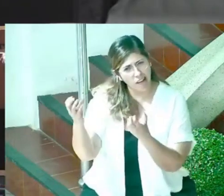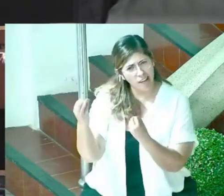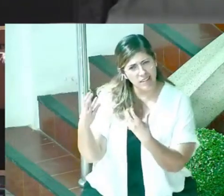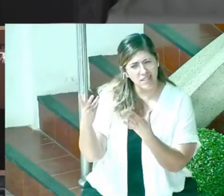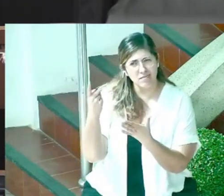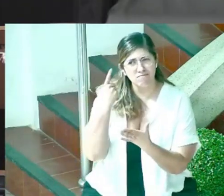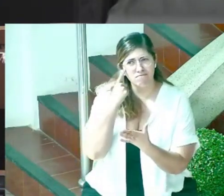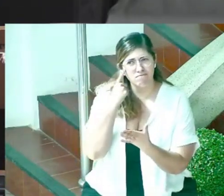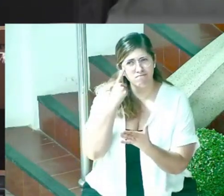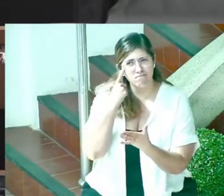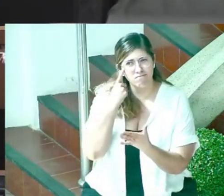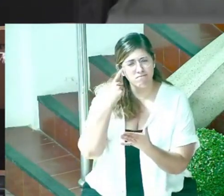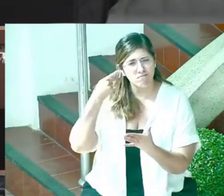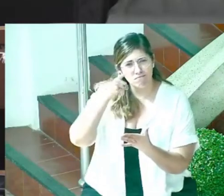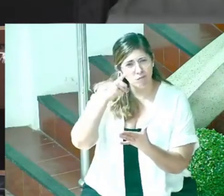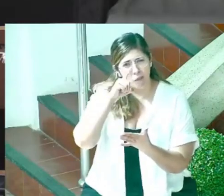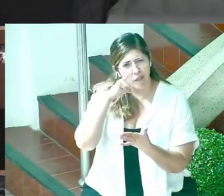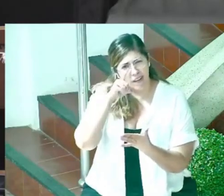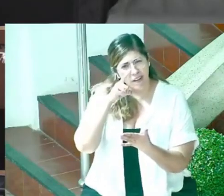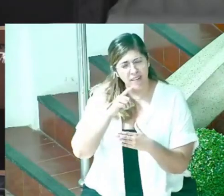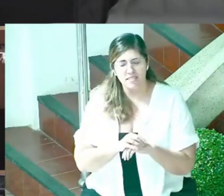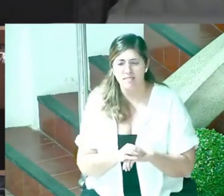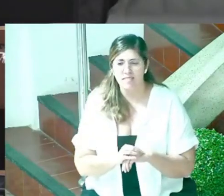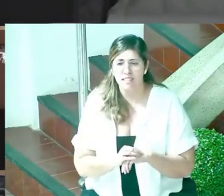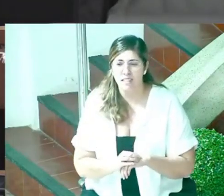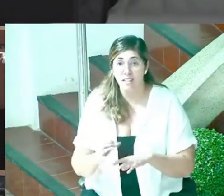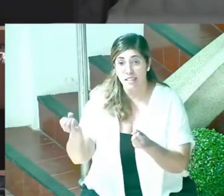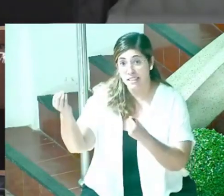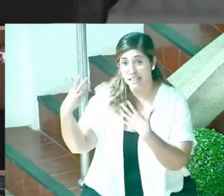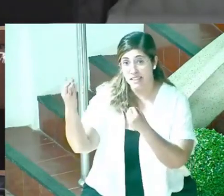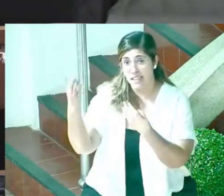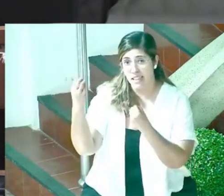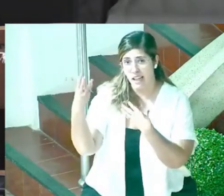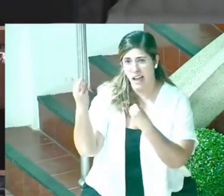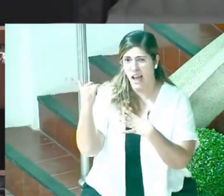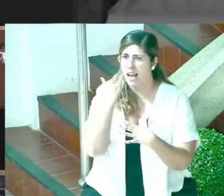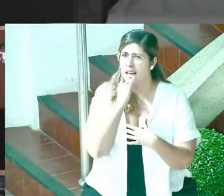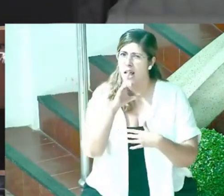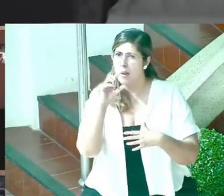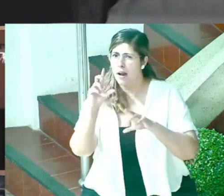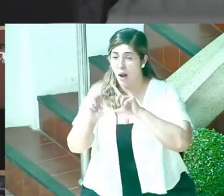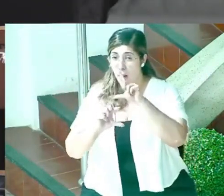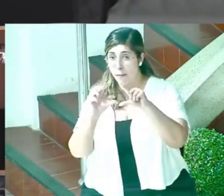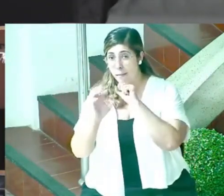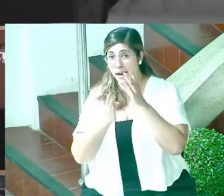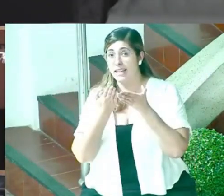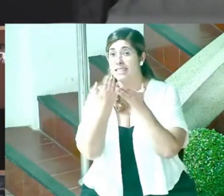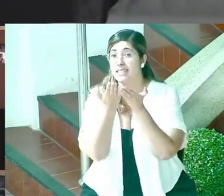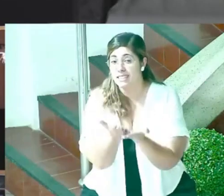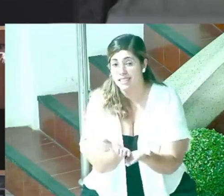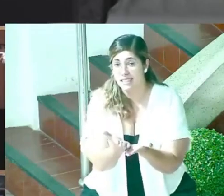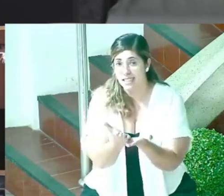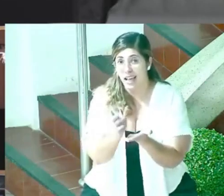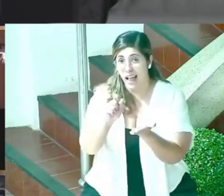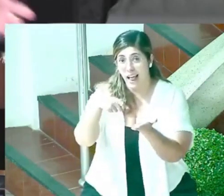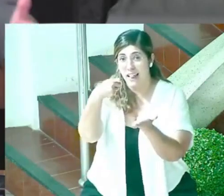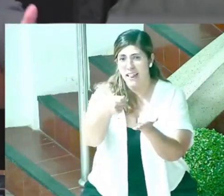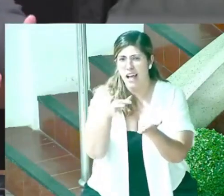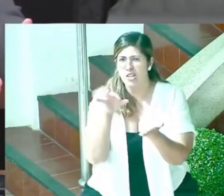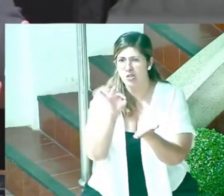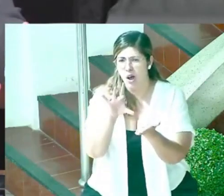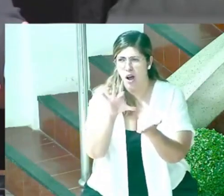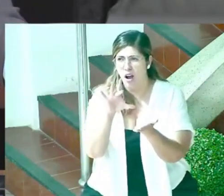de oração, para em primeiro lugar conhecer a Deus, e se fazer conhecido, e abrir o